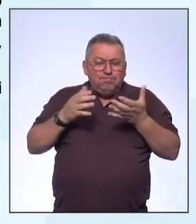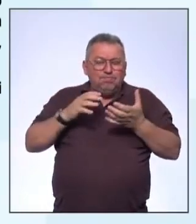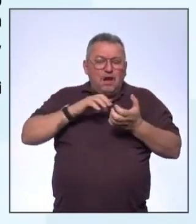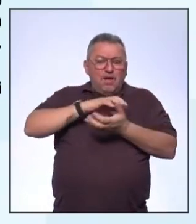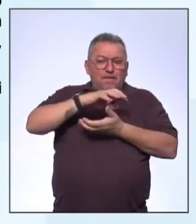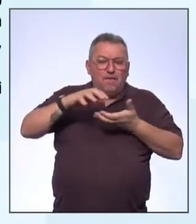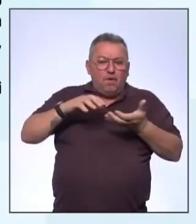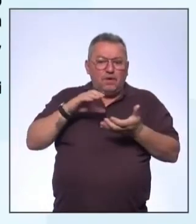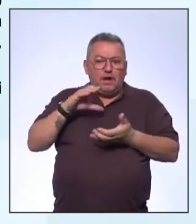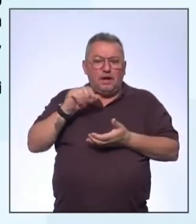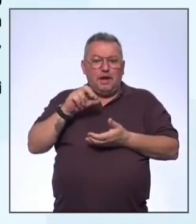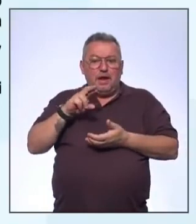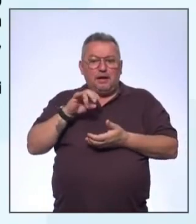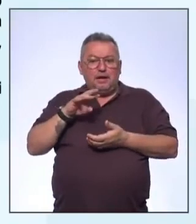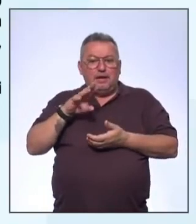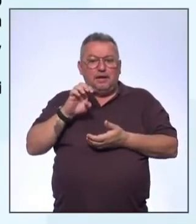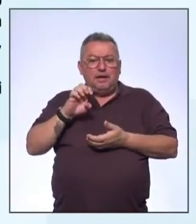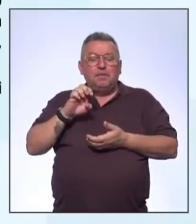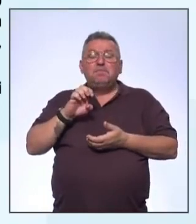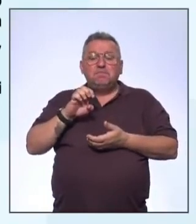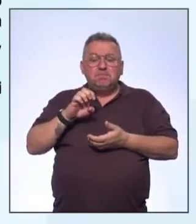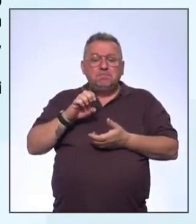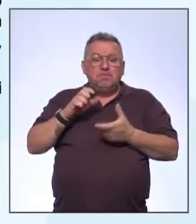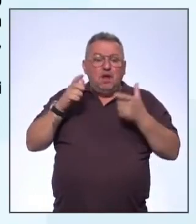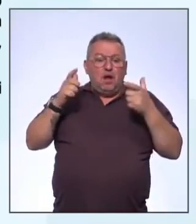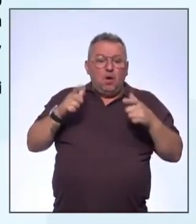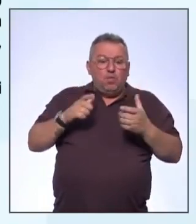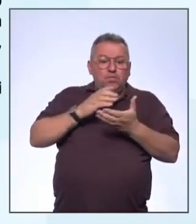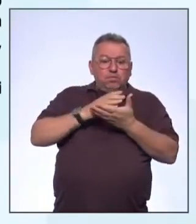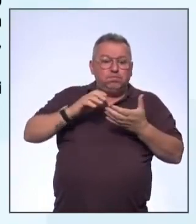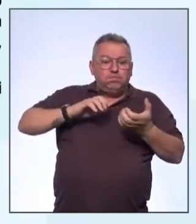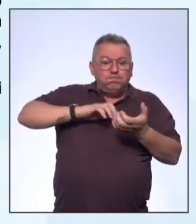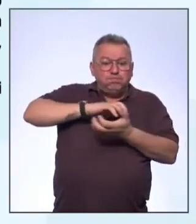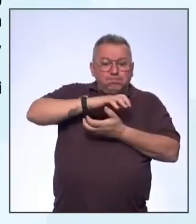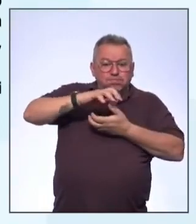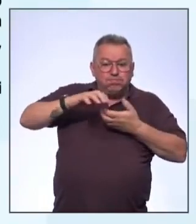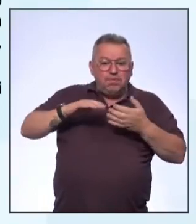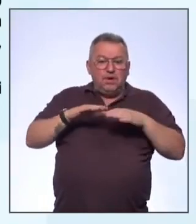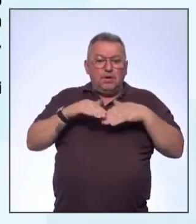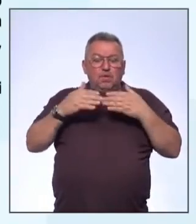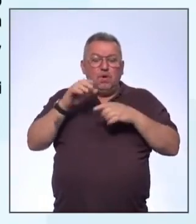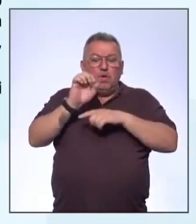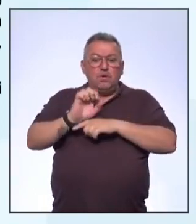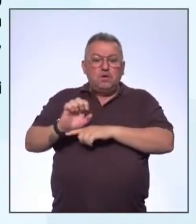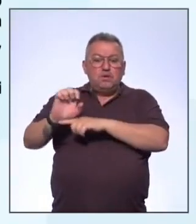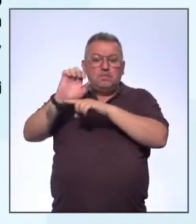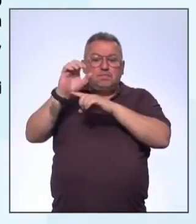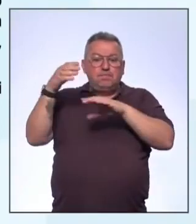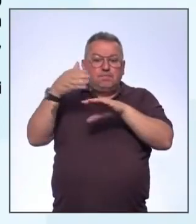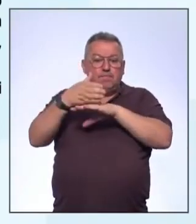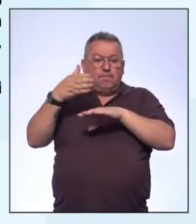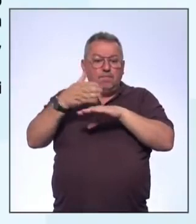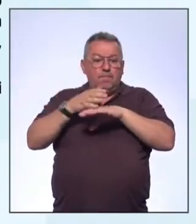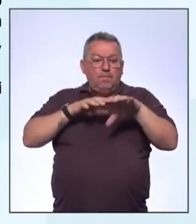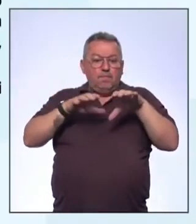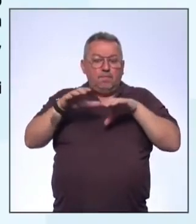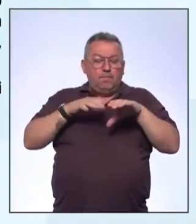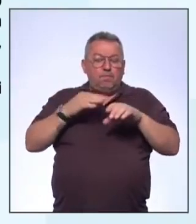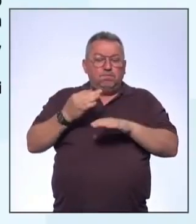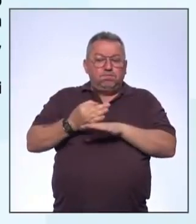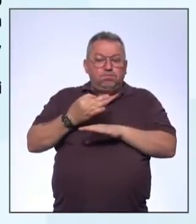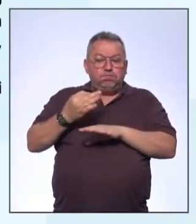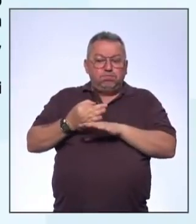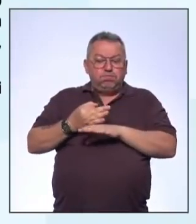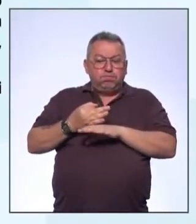Cariris? Onde iniciou a revolta e quais estados participaram do movimento de